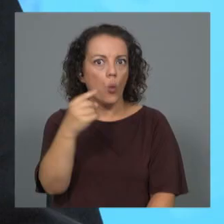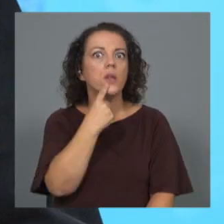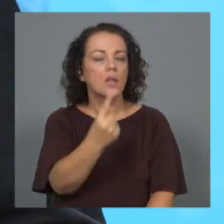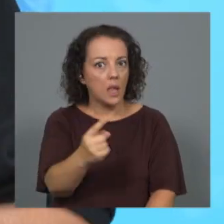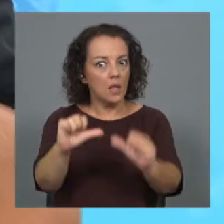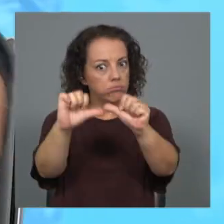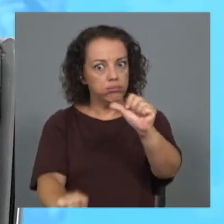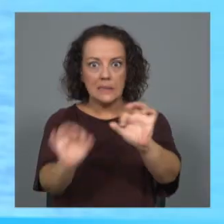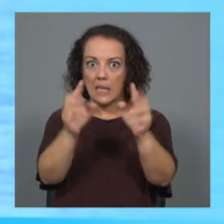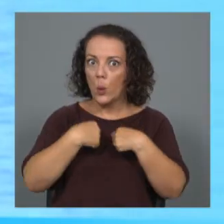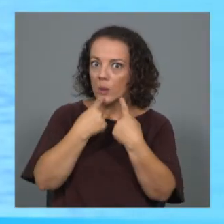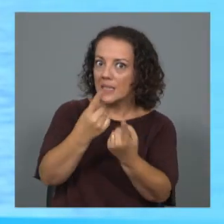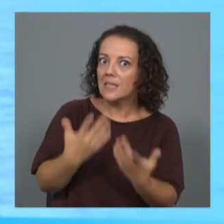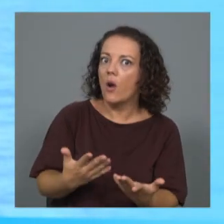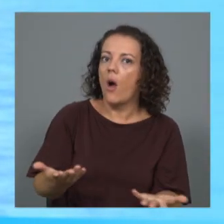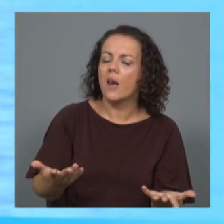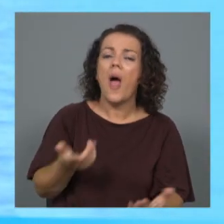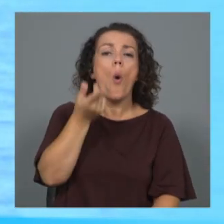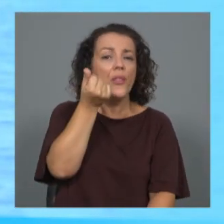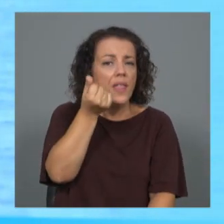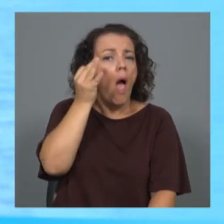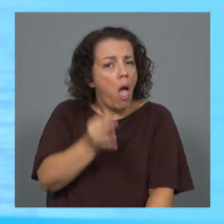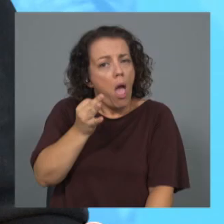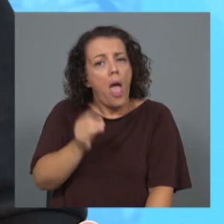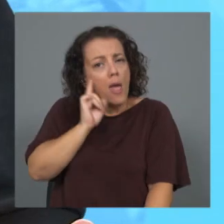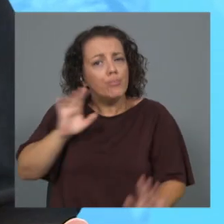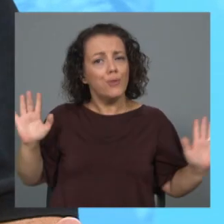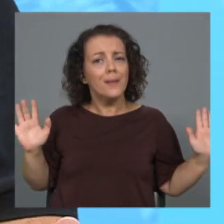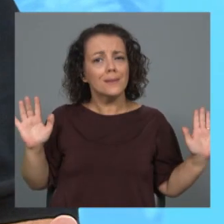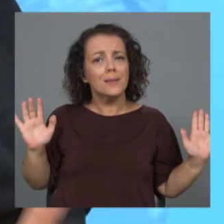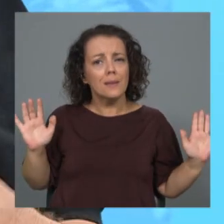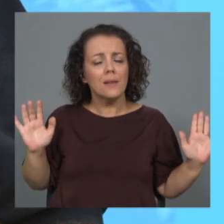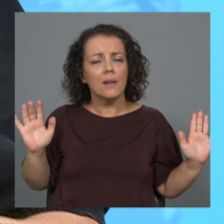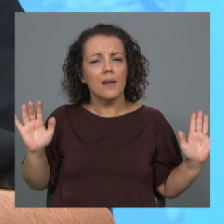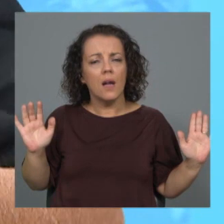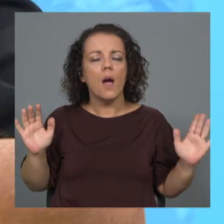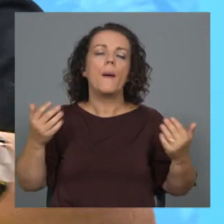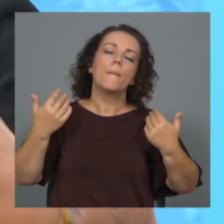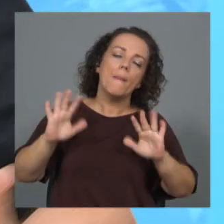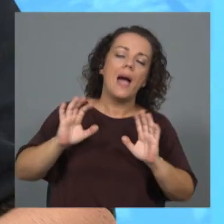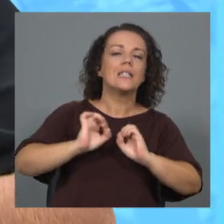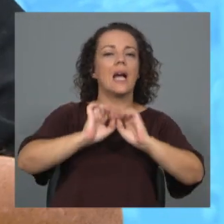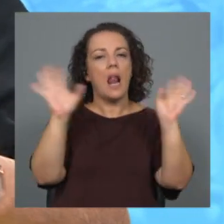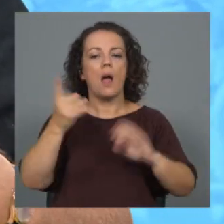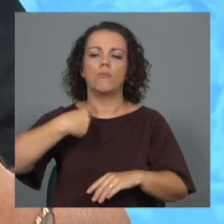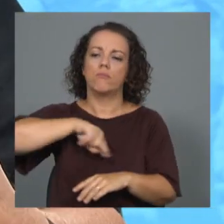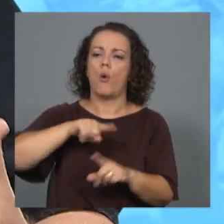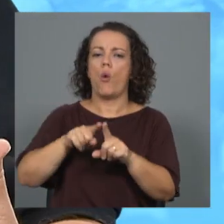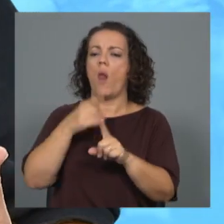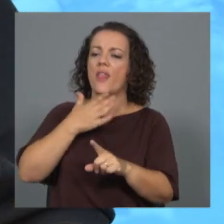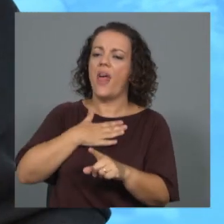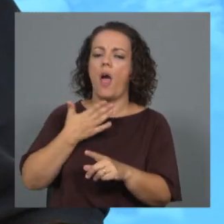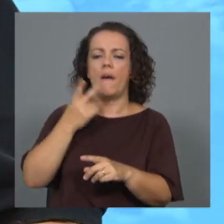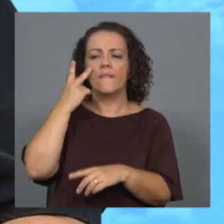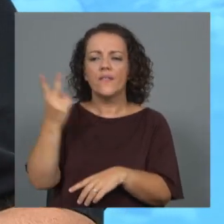isto que eu acabei de dizer. Bom, portanto, o dinheiro é importante, deixemos-nos cá de histórias. Agora, claro, para a gente poder viver, para a gente poder ter uma vida